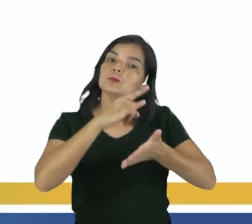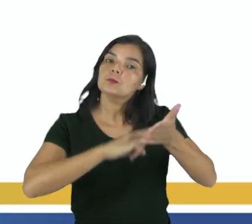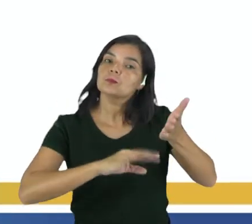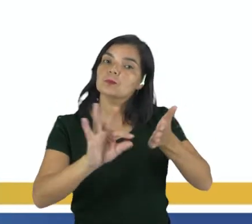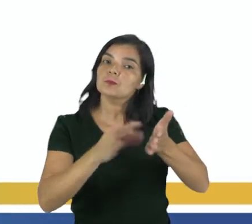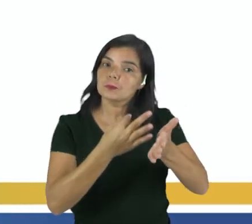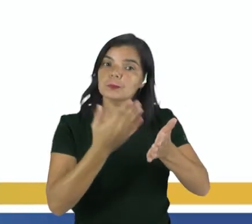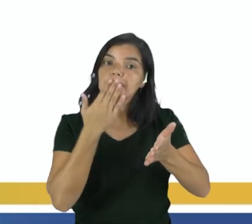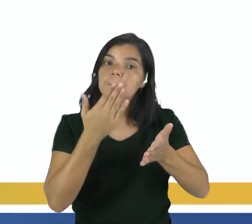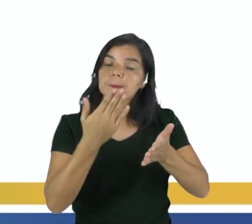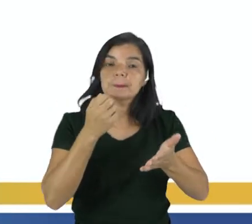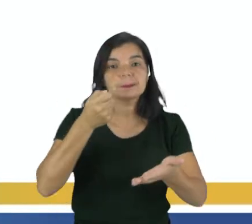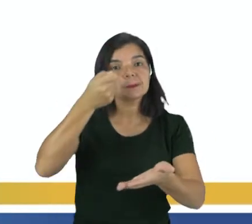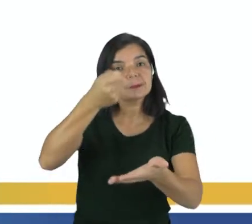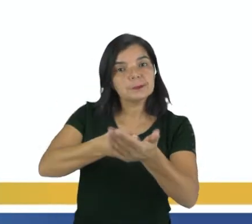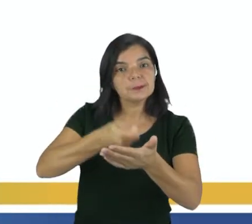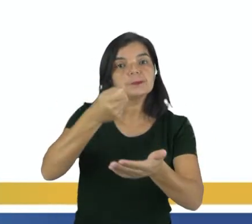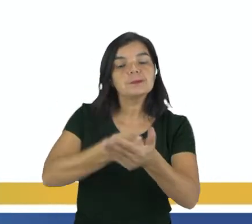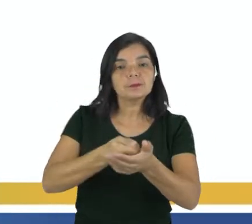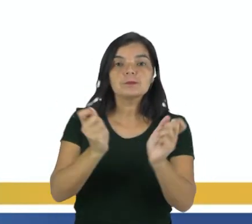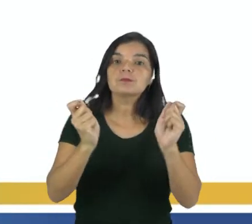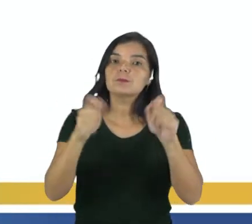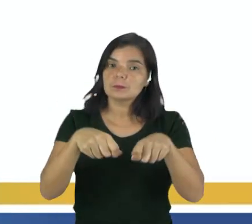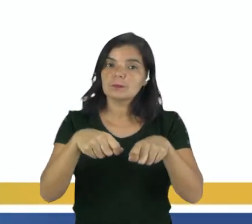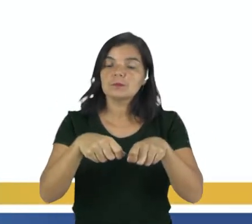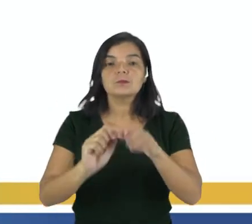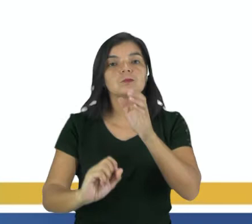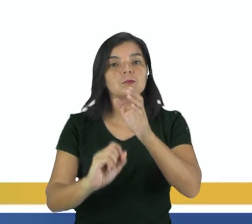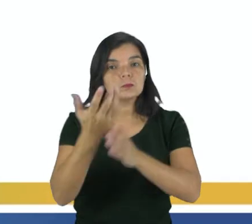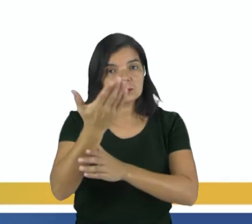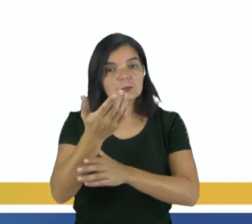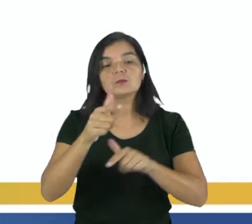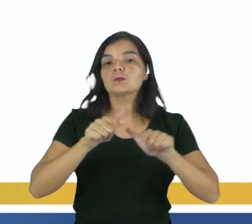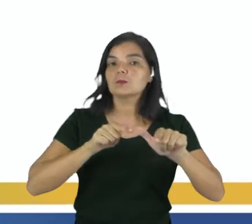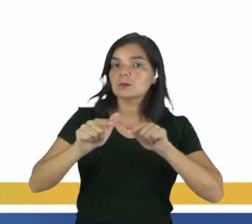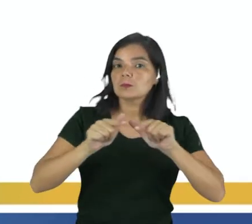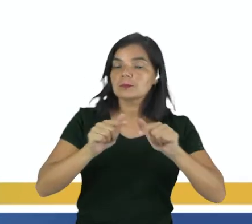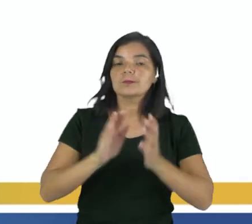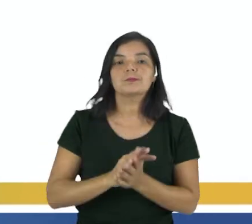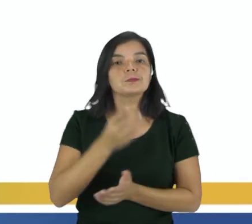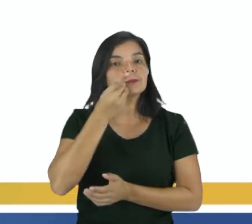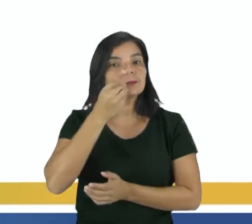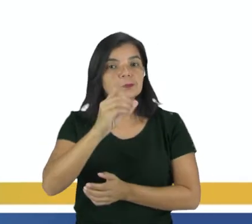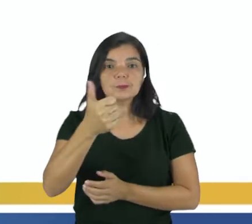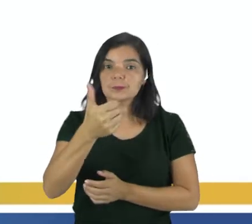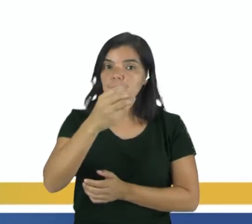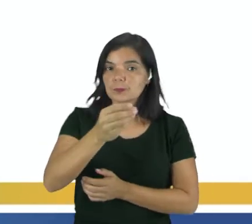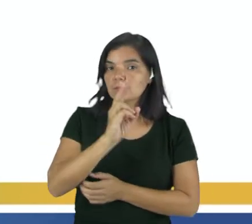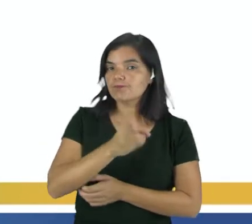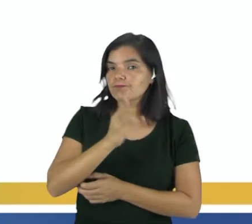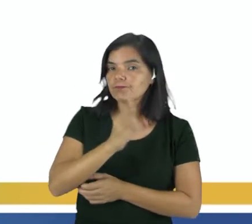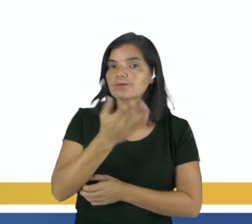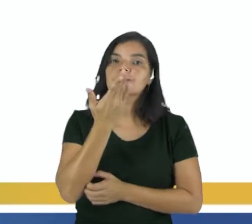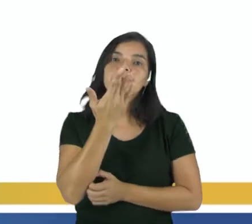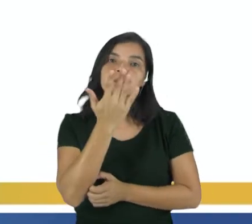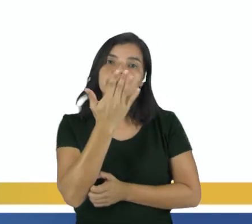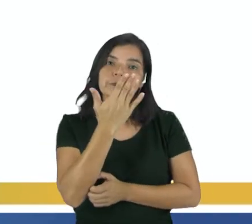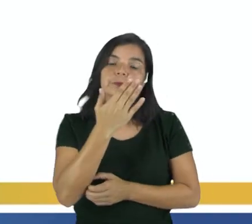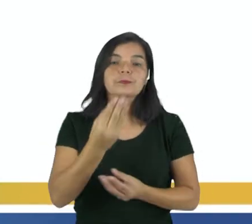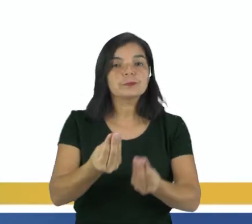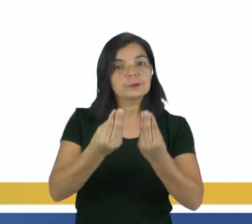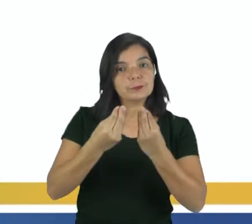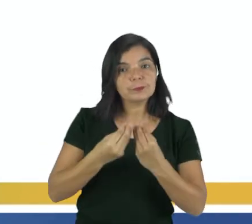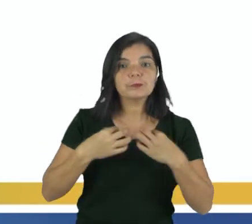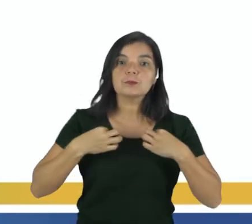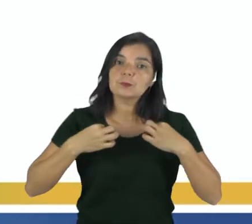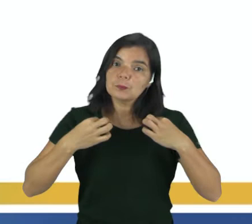de encomenda e paguei a taxa para que fosse realizado o serviço. No dia 10 do mesmo mês, foi-me entregue